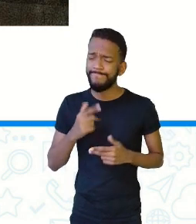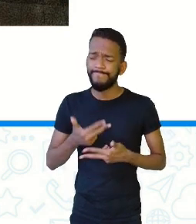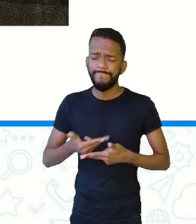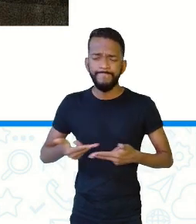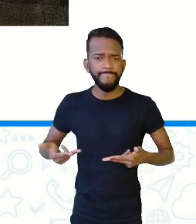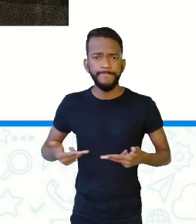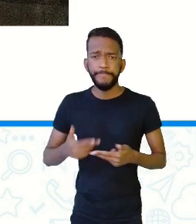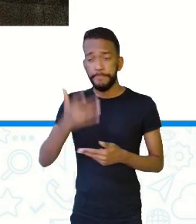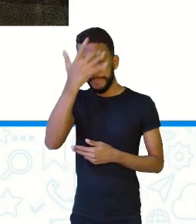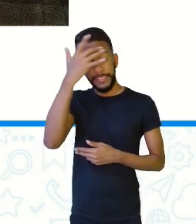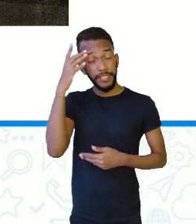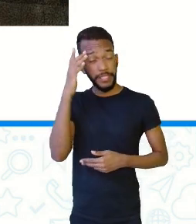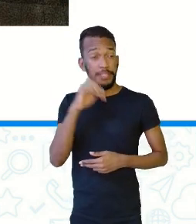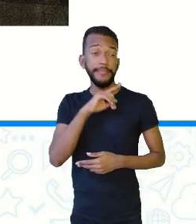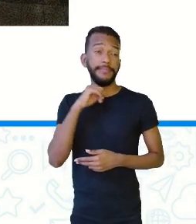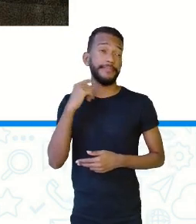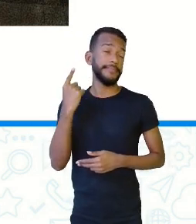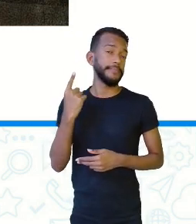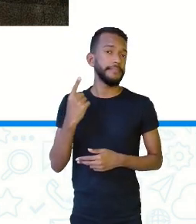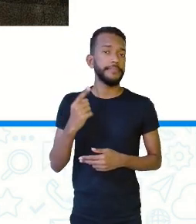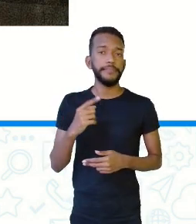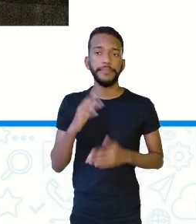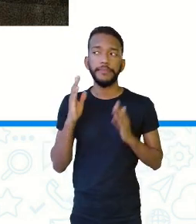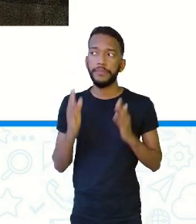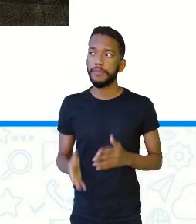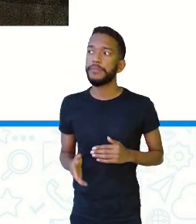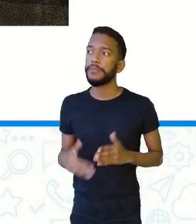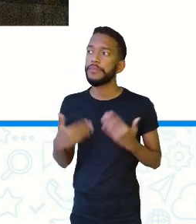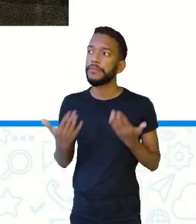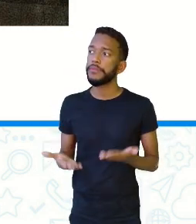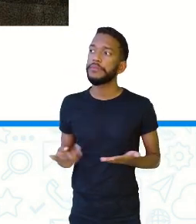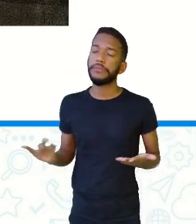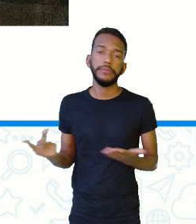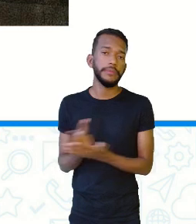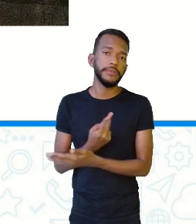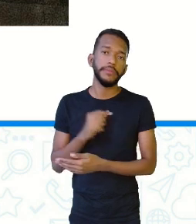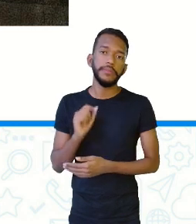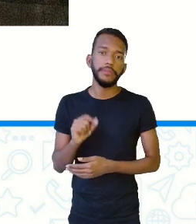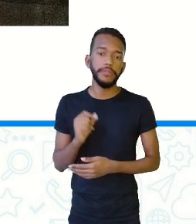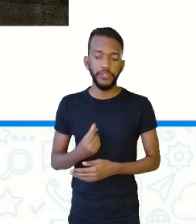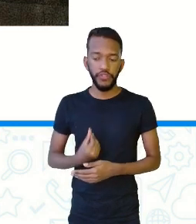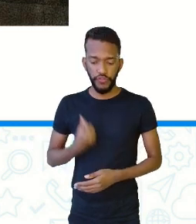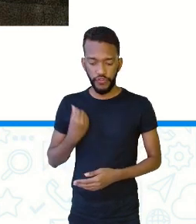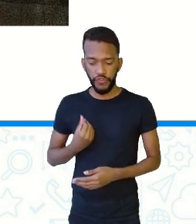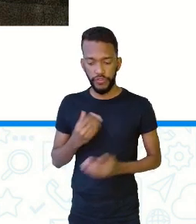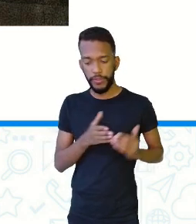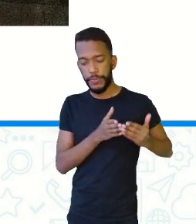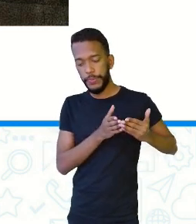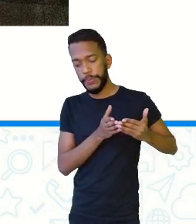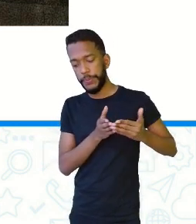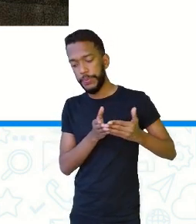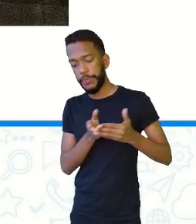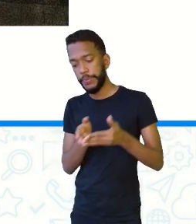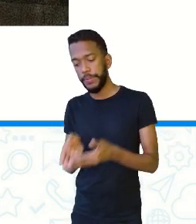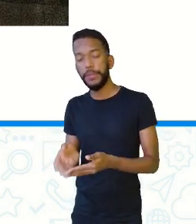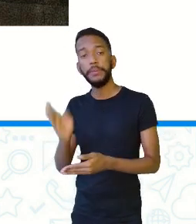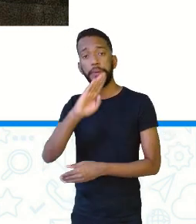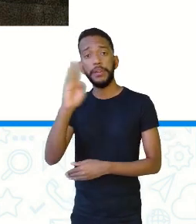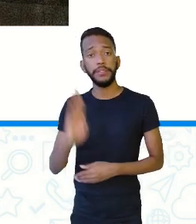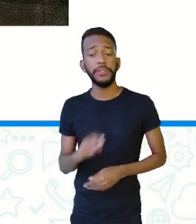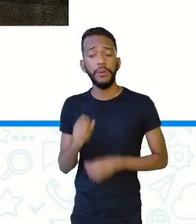morriam já na viagem. E eles foram trazidos para o Brasil a partir dos anos